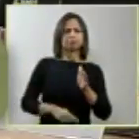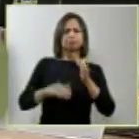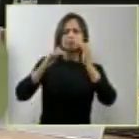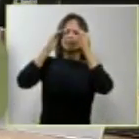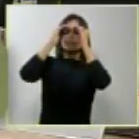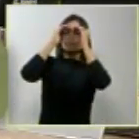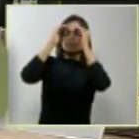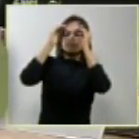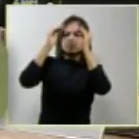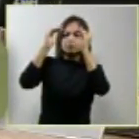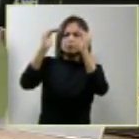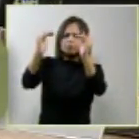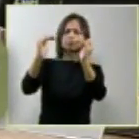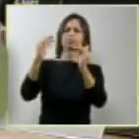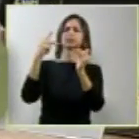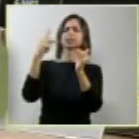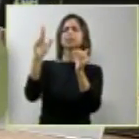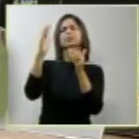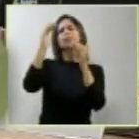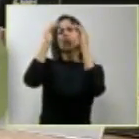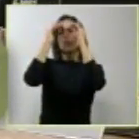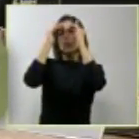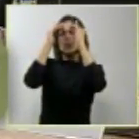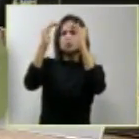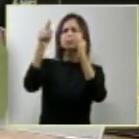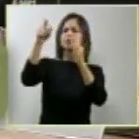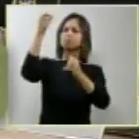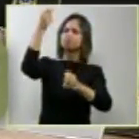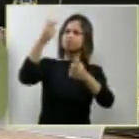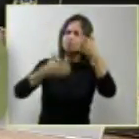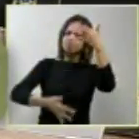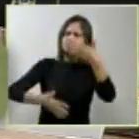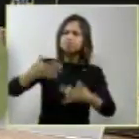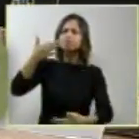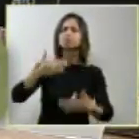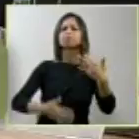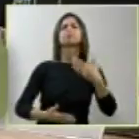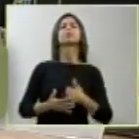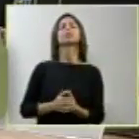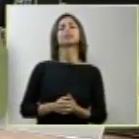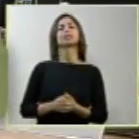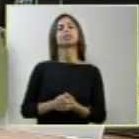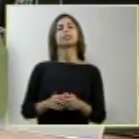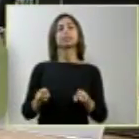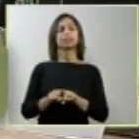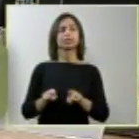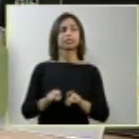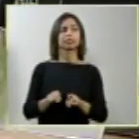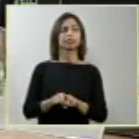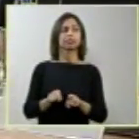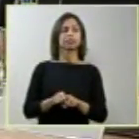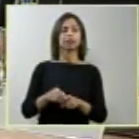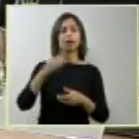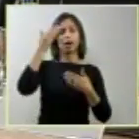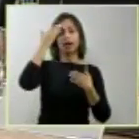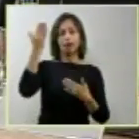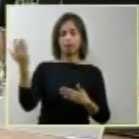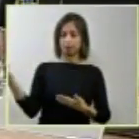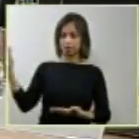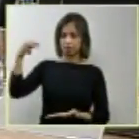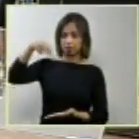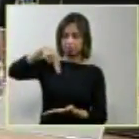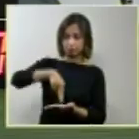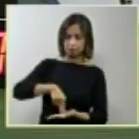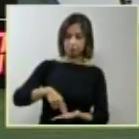convicções que Vossa Excelência professa e agradecer a sua vinda aqui para